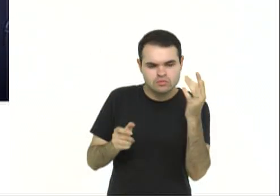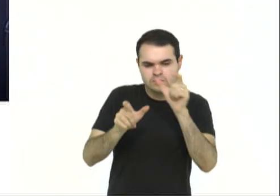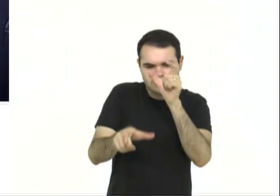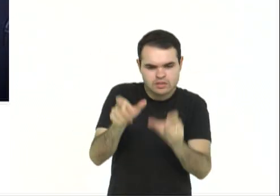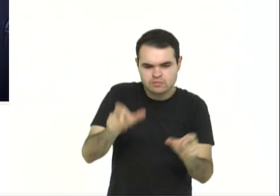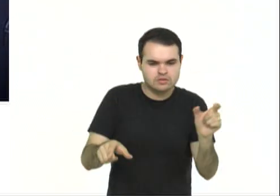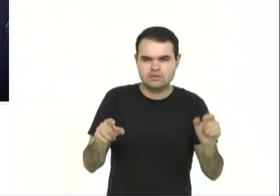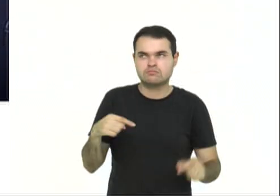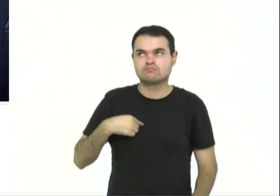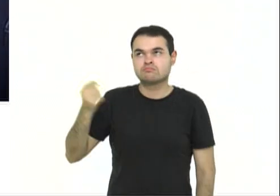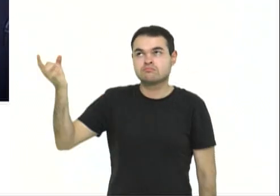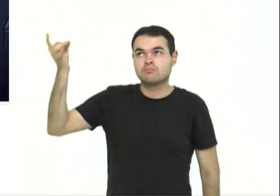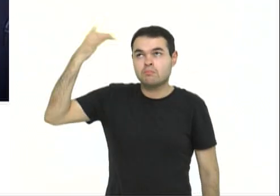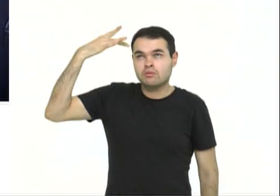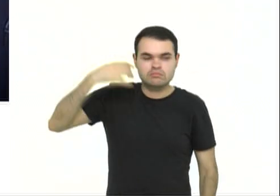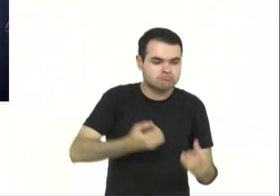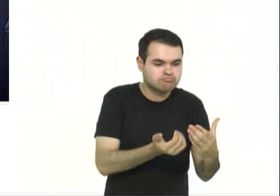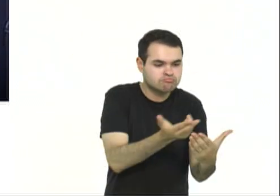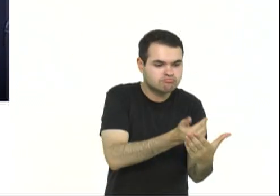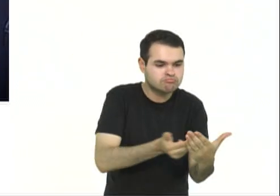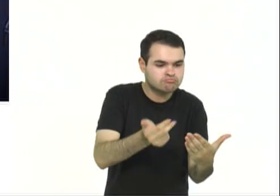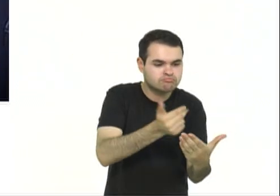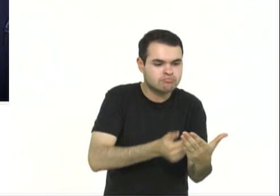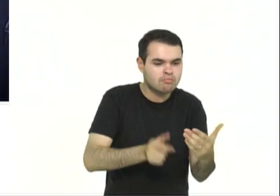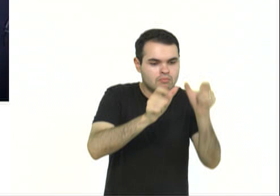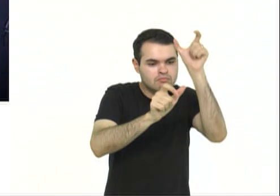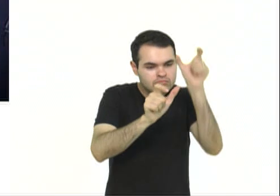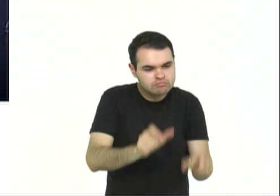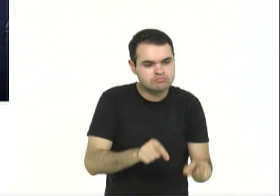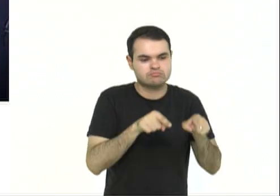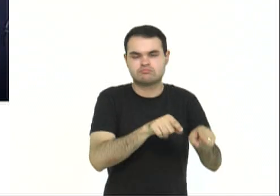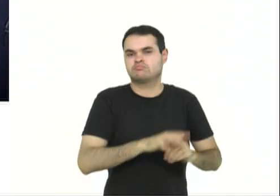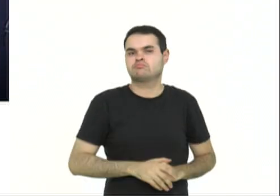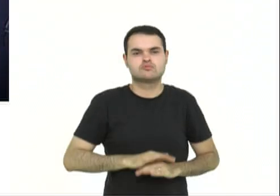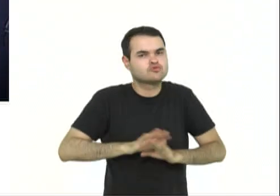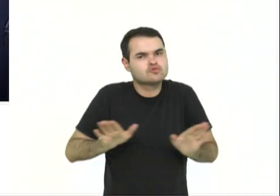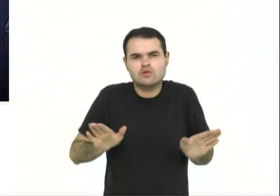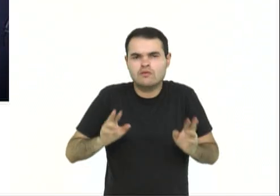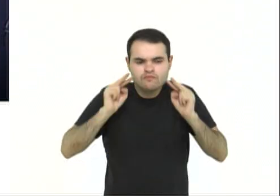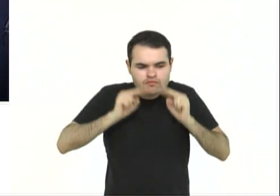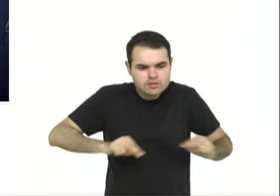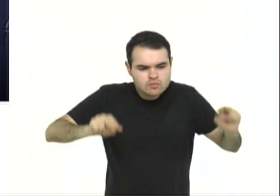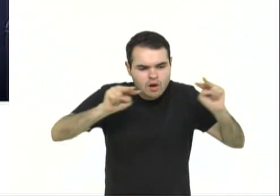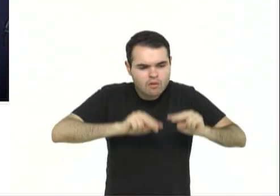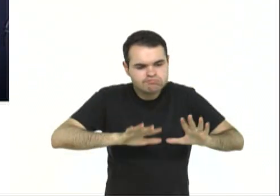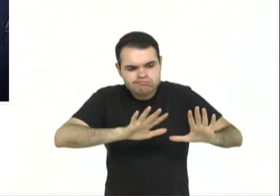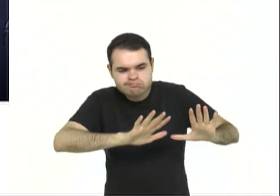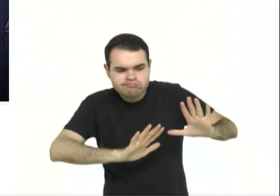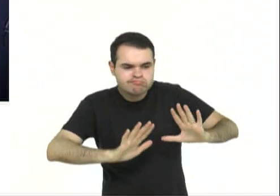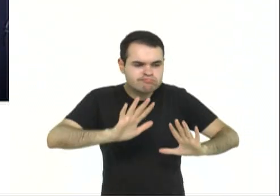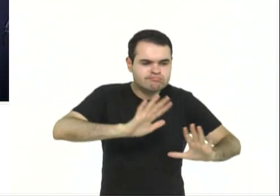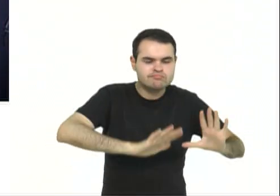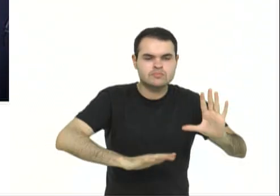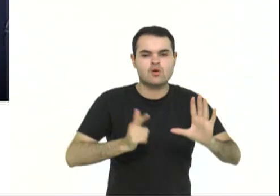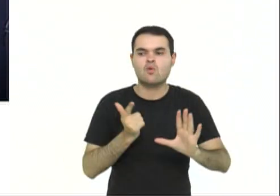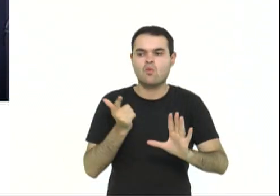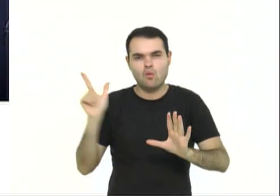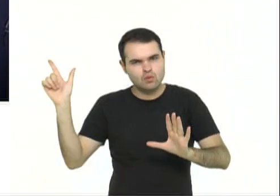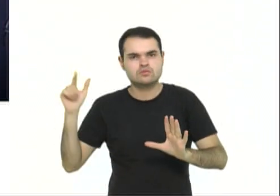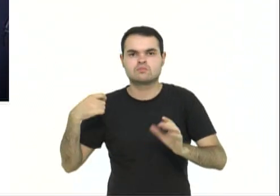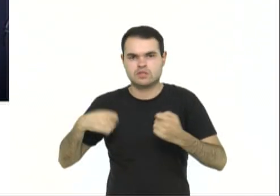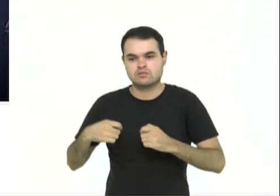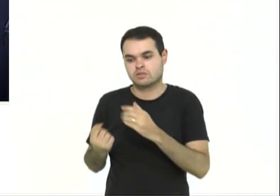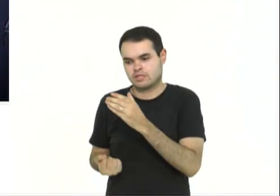só desenho, né? Ou seja, eu só crio a parte visual do personagem, outros eu tenho que